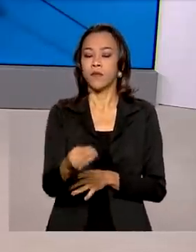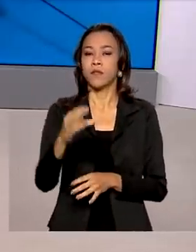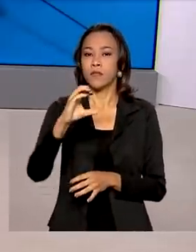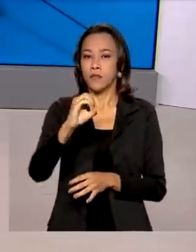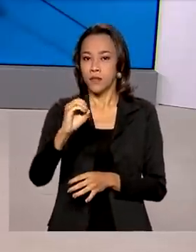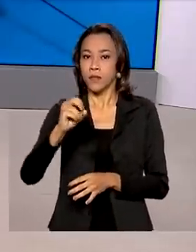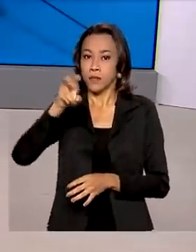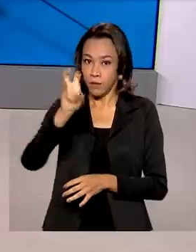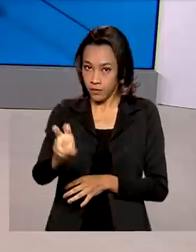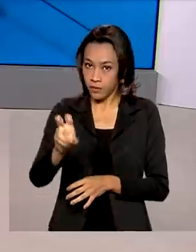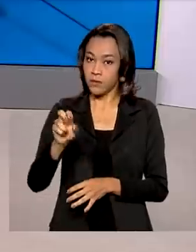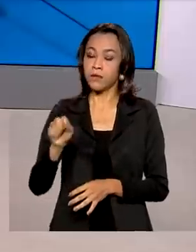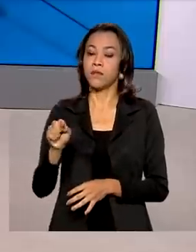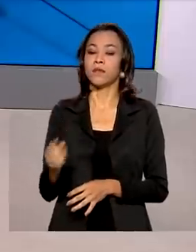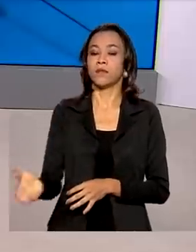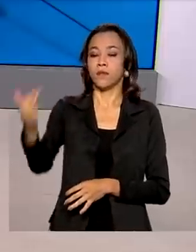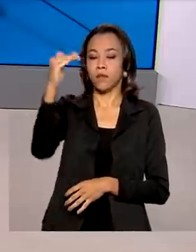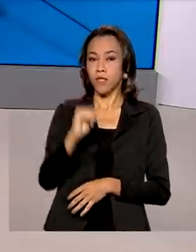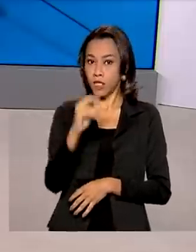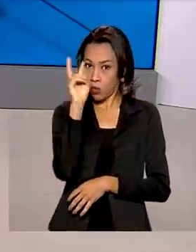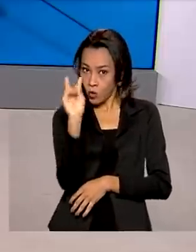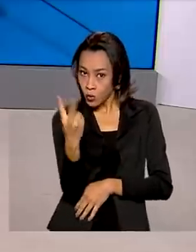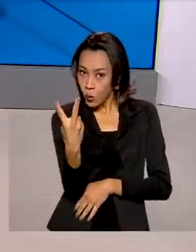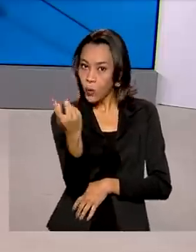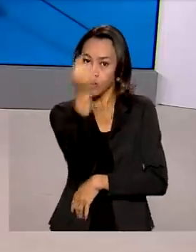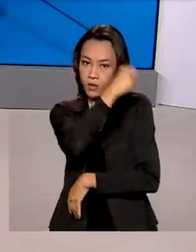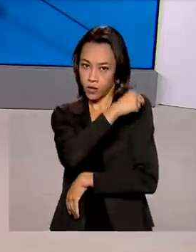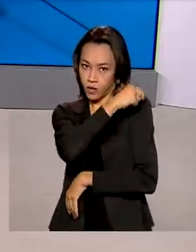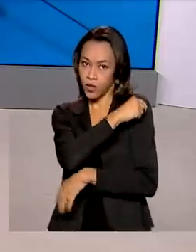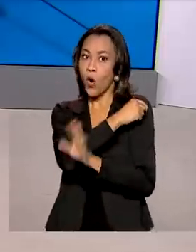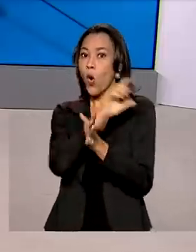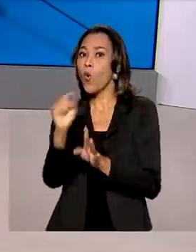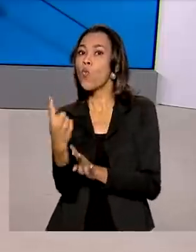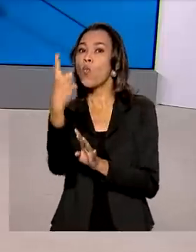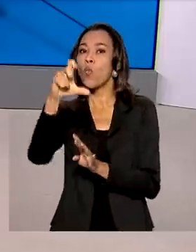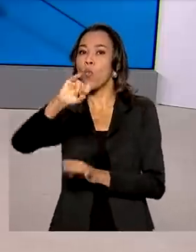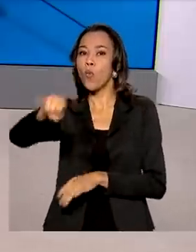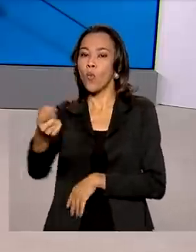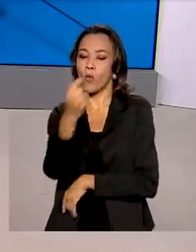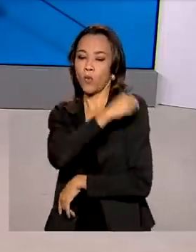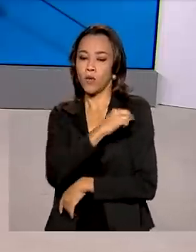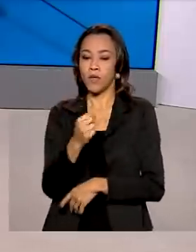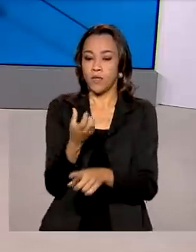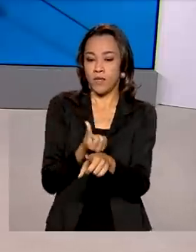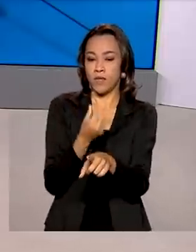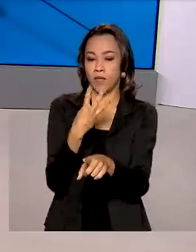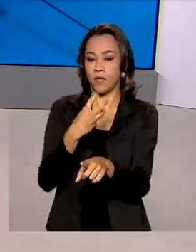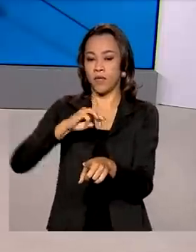132.005.778. E as pessoas vacinadas com as duas doses ou em dose única,